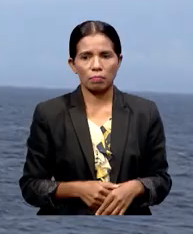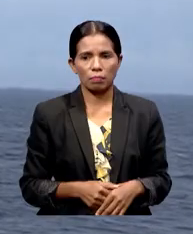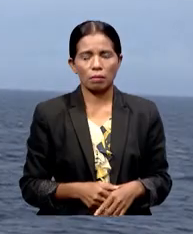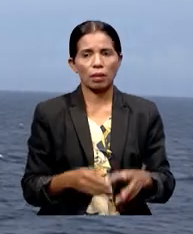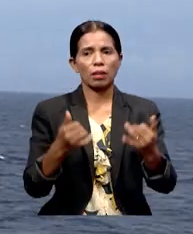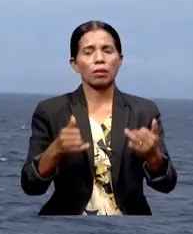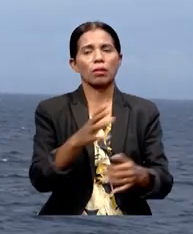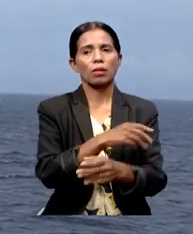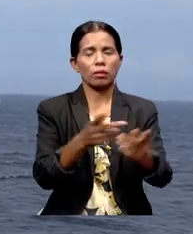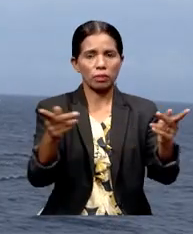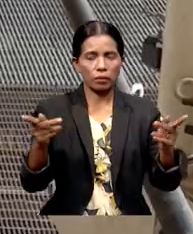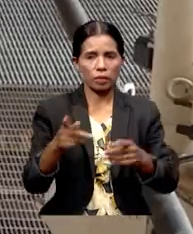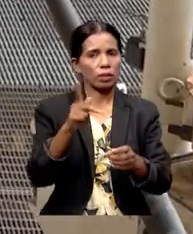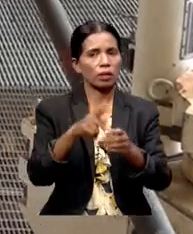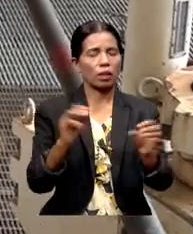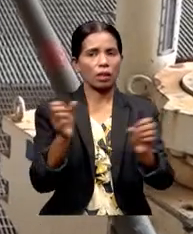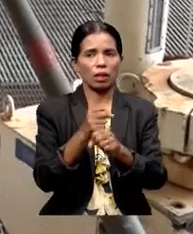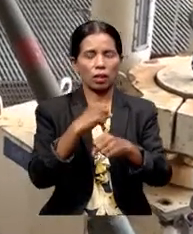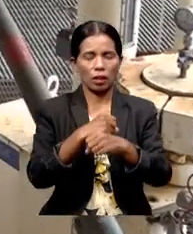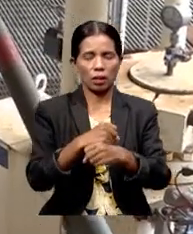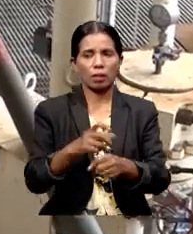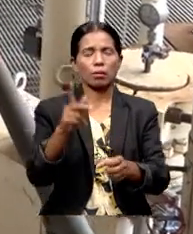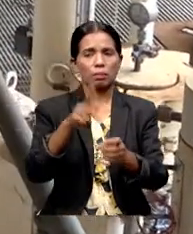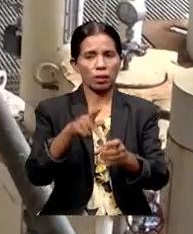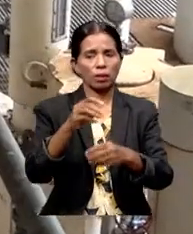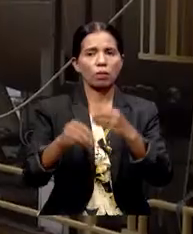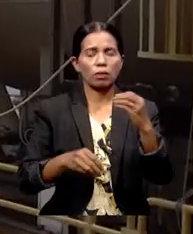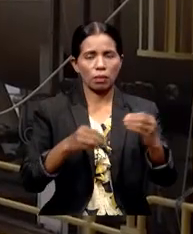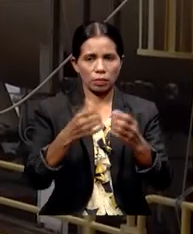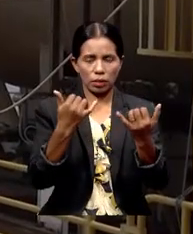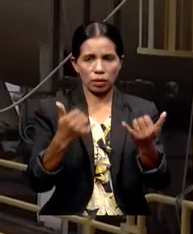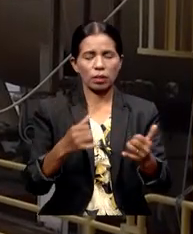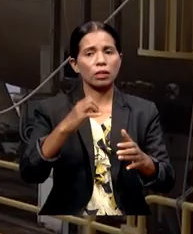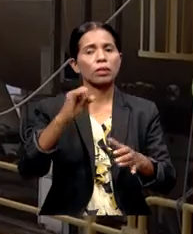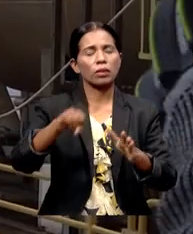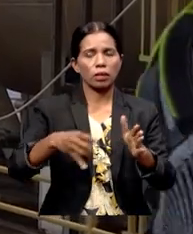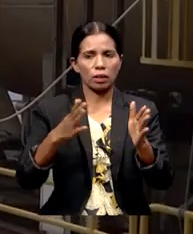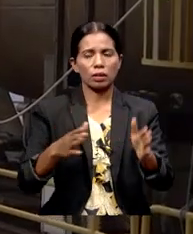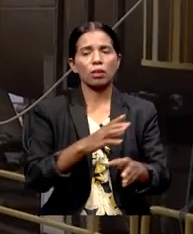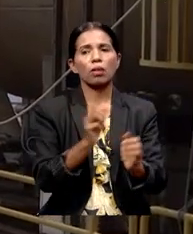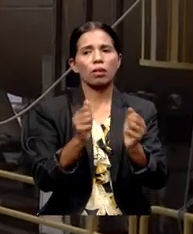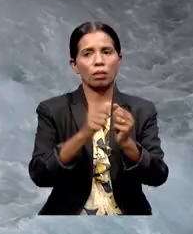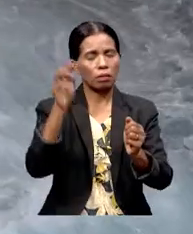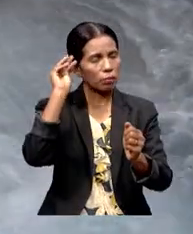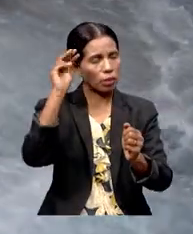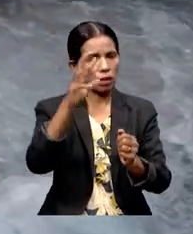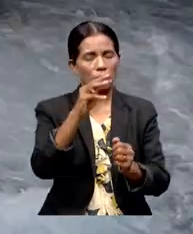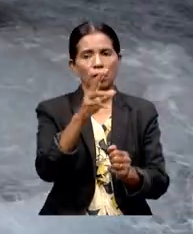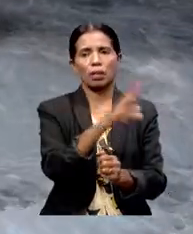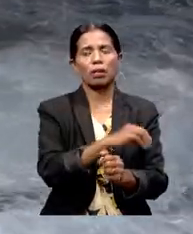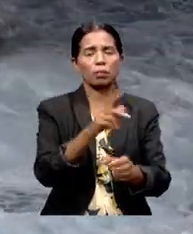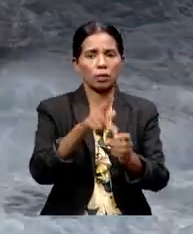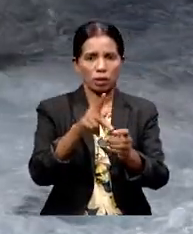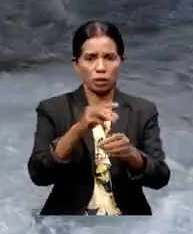Dadang ne campo Baio Undang hula viável ho di halo produção relaciona ho questão ne jornalista Sira confirma ho Ministro Petróleo e Recursos Minerais quando